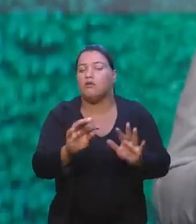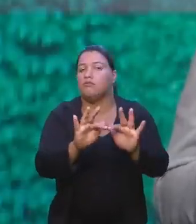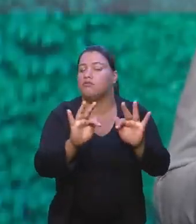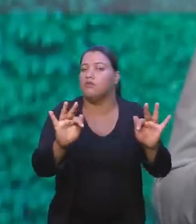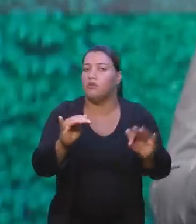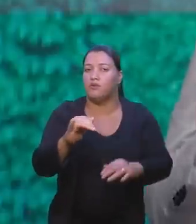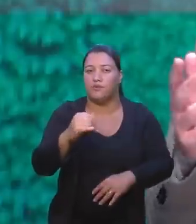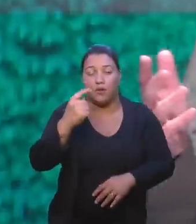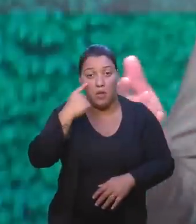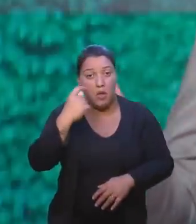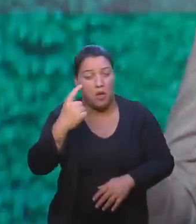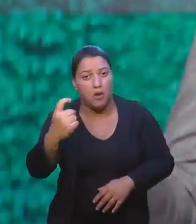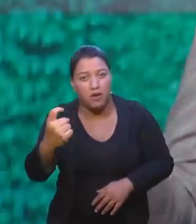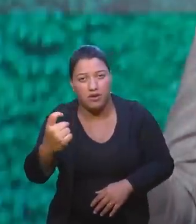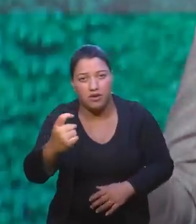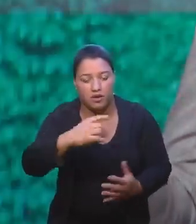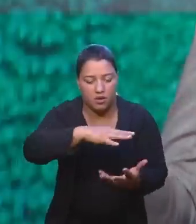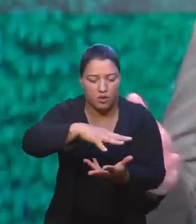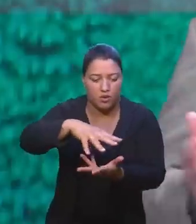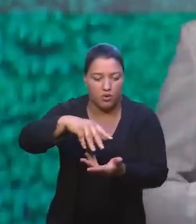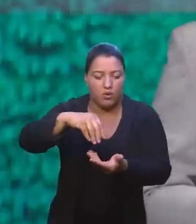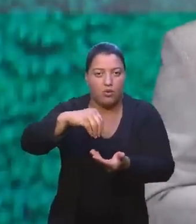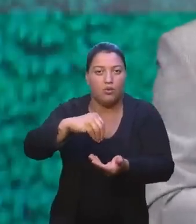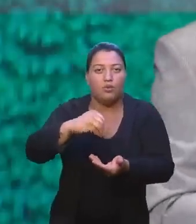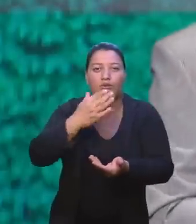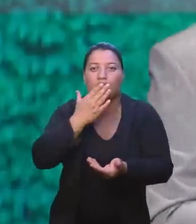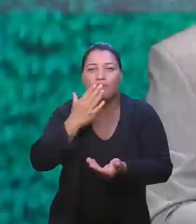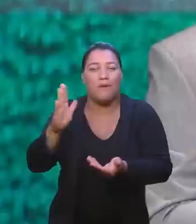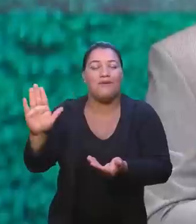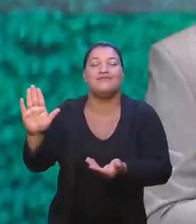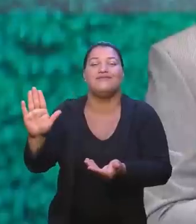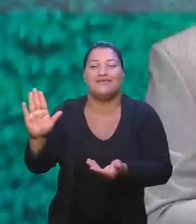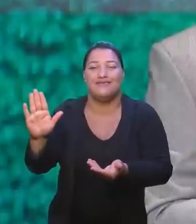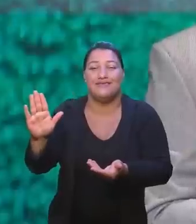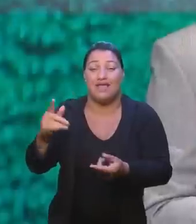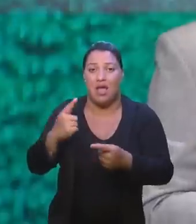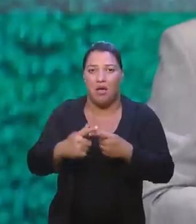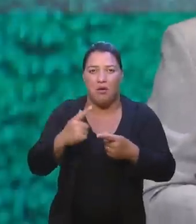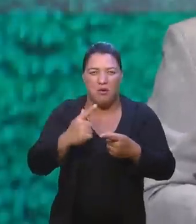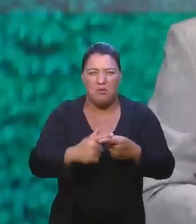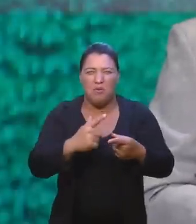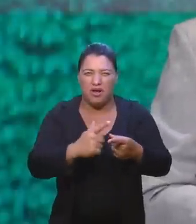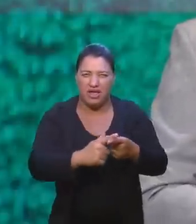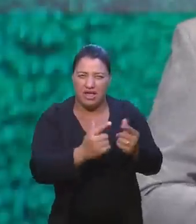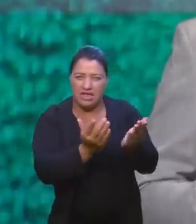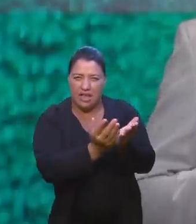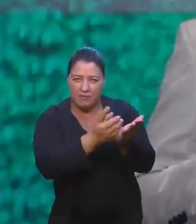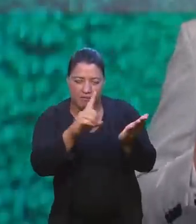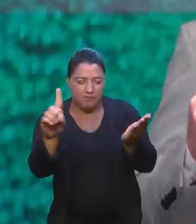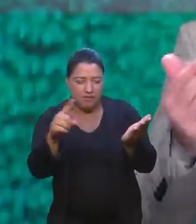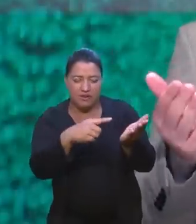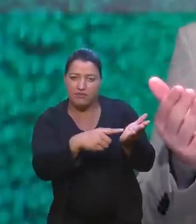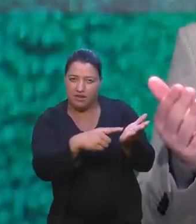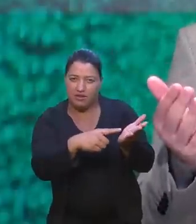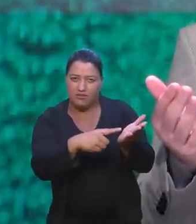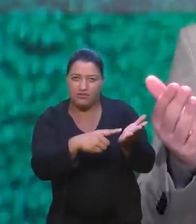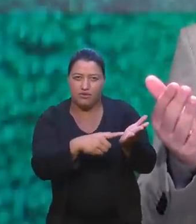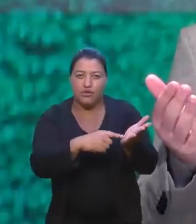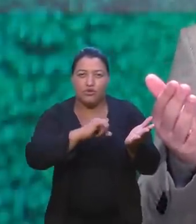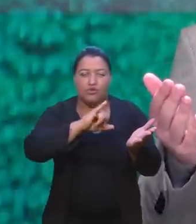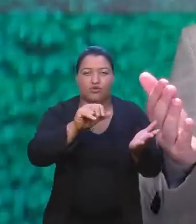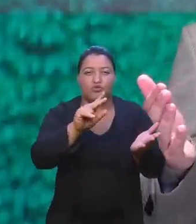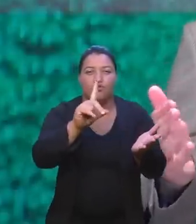da mensagem é A Terra Prometida. Porque quando nós vamos no Antigo Testamento, na história judaica, e há a referência à